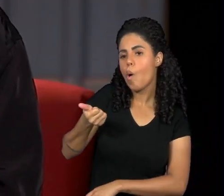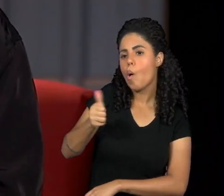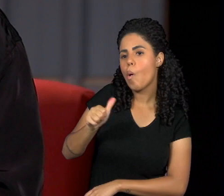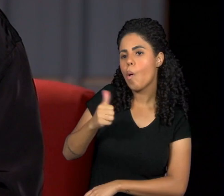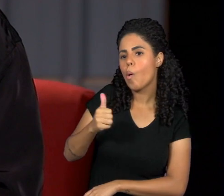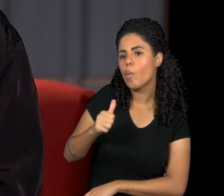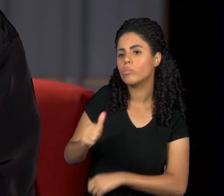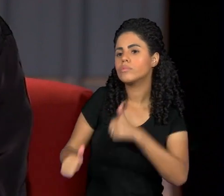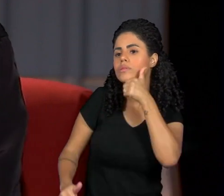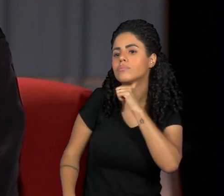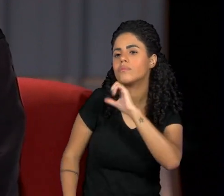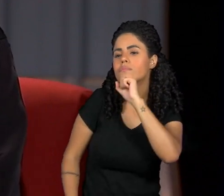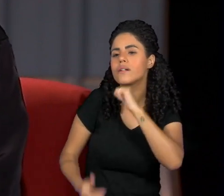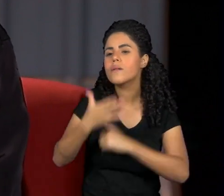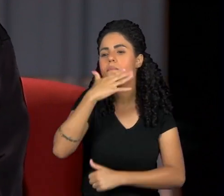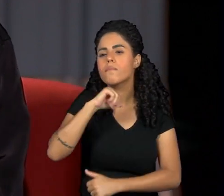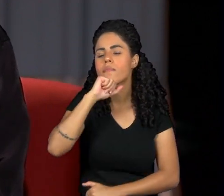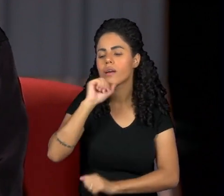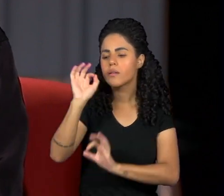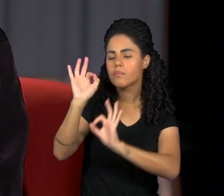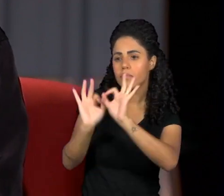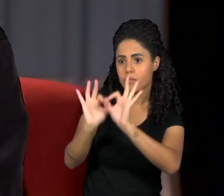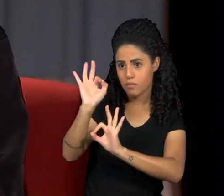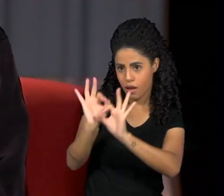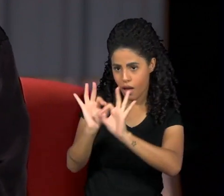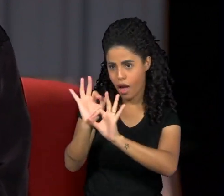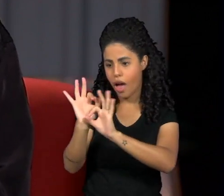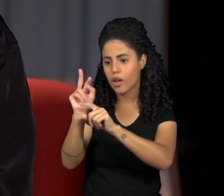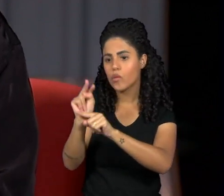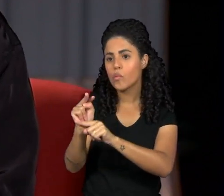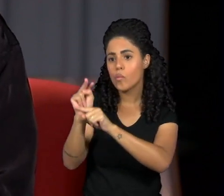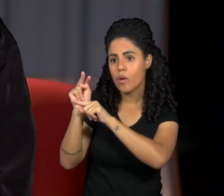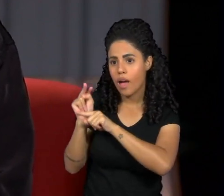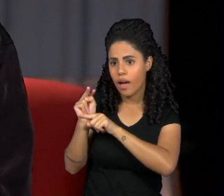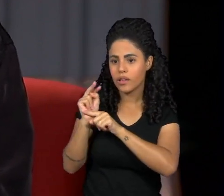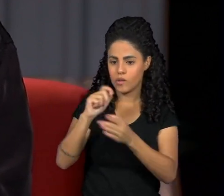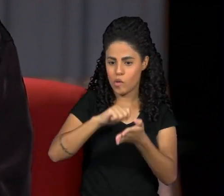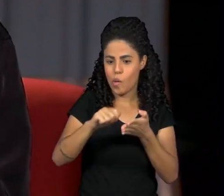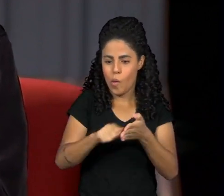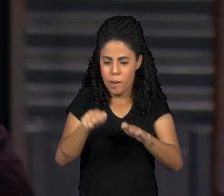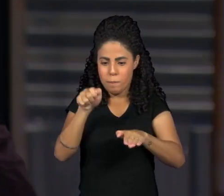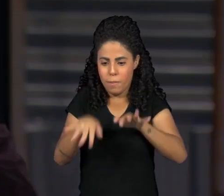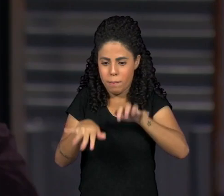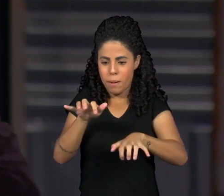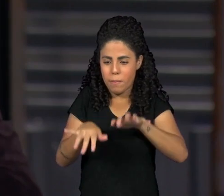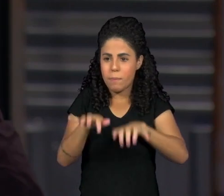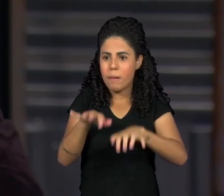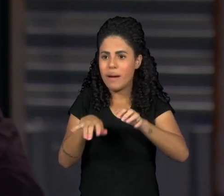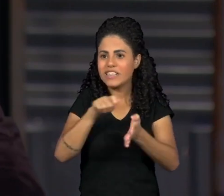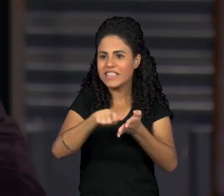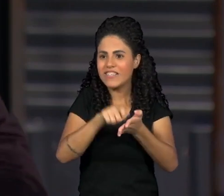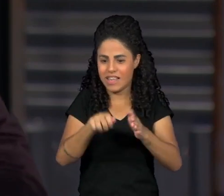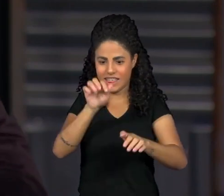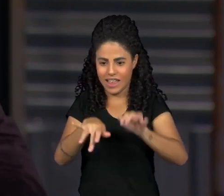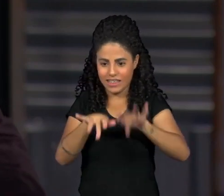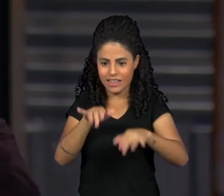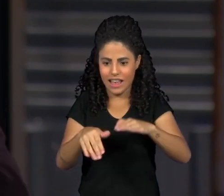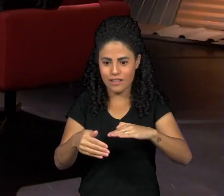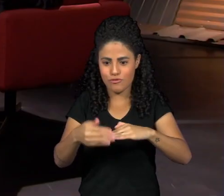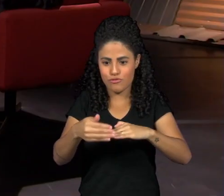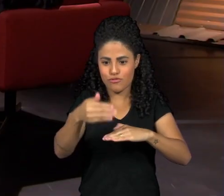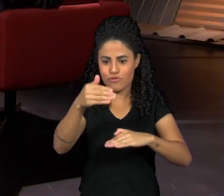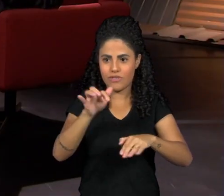com muito sacrifício, fizeram um crediário e me deram uma máquina de escrever. Olha só. Uma Olivetti